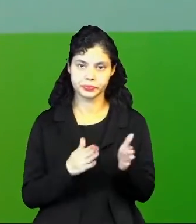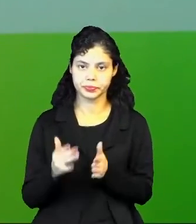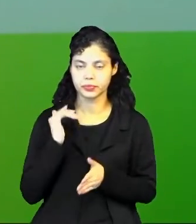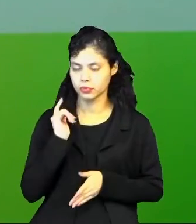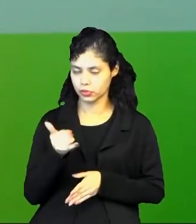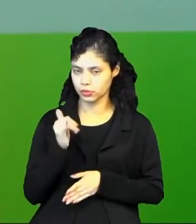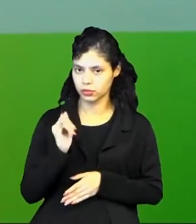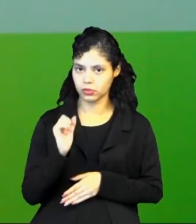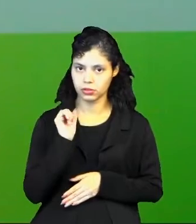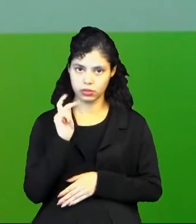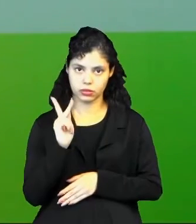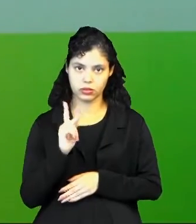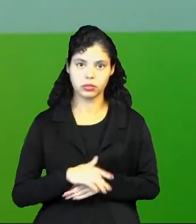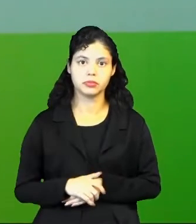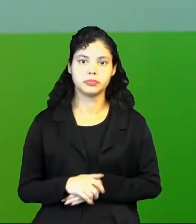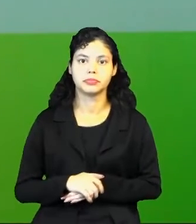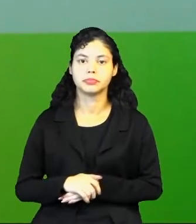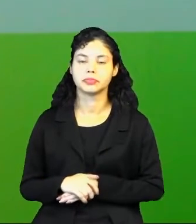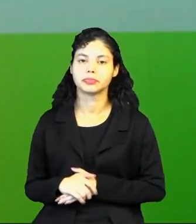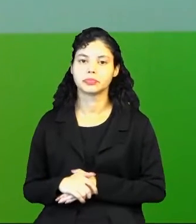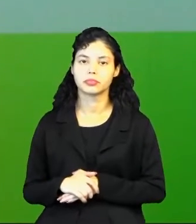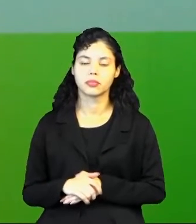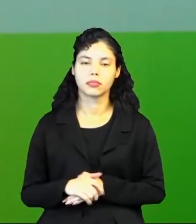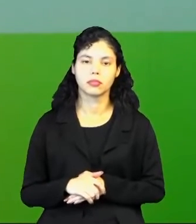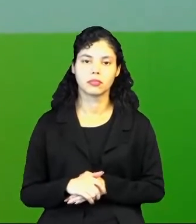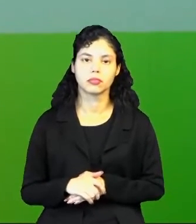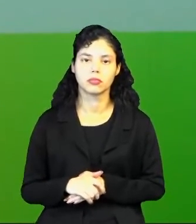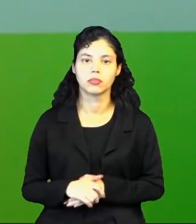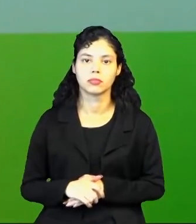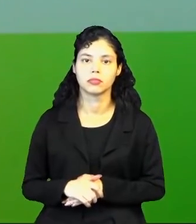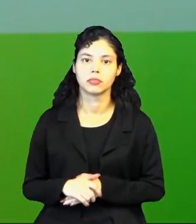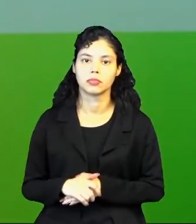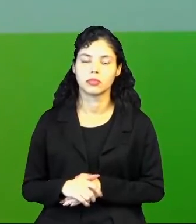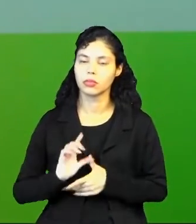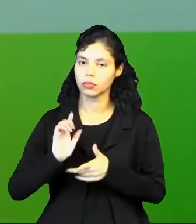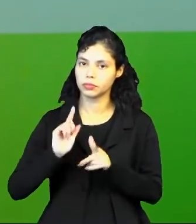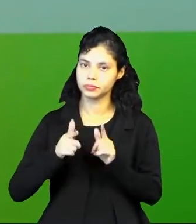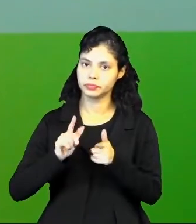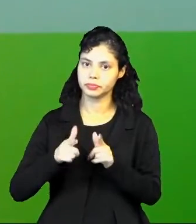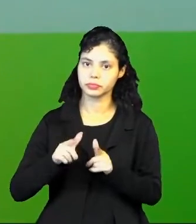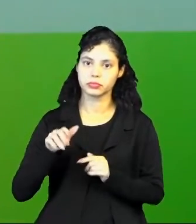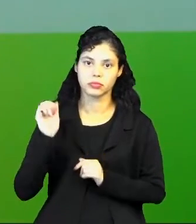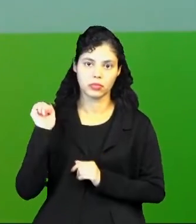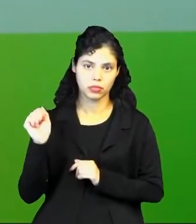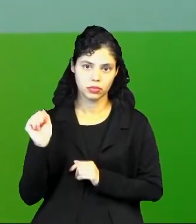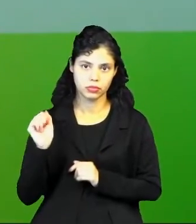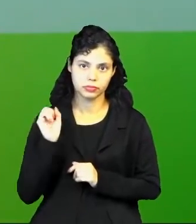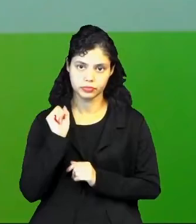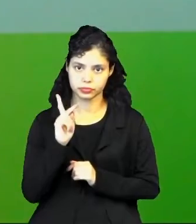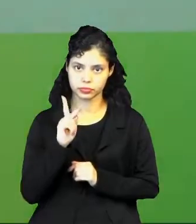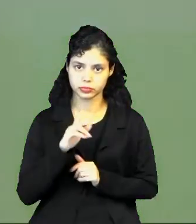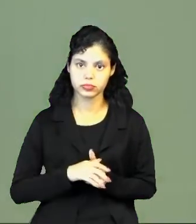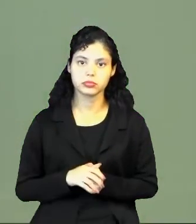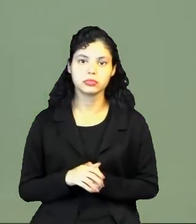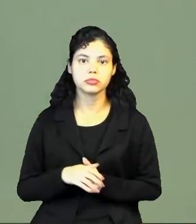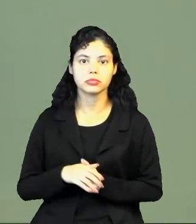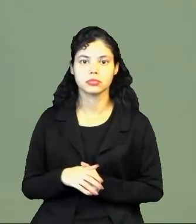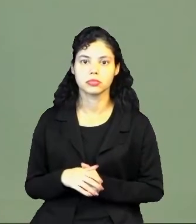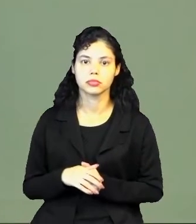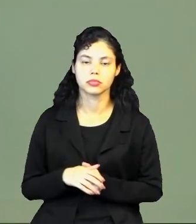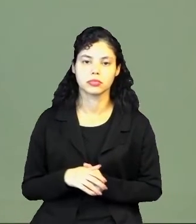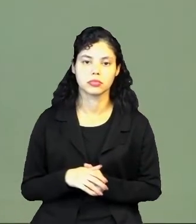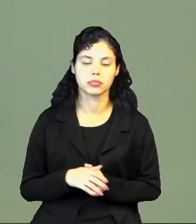narrador, ok? Então, entre as alternativas só tem a letra A, ok? Vamos para a